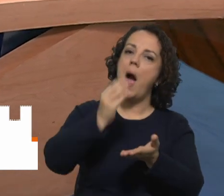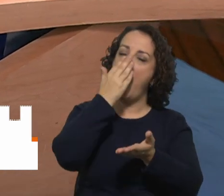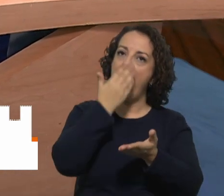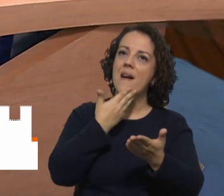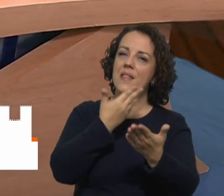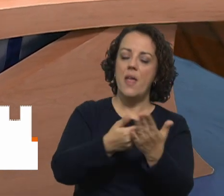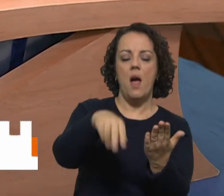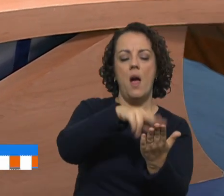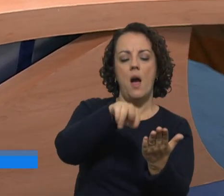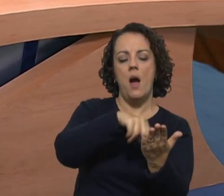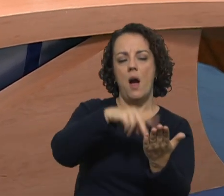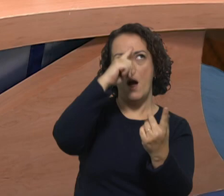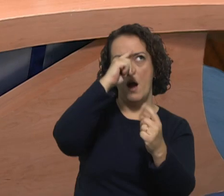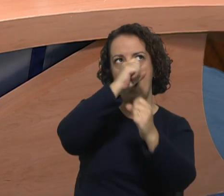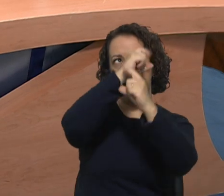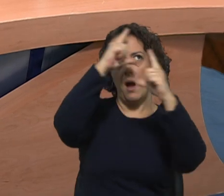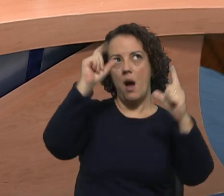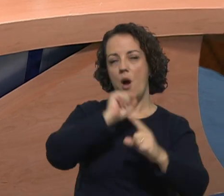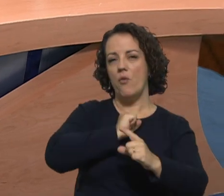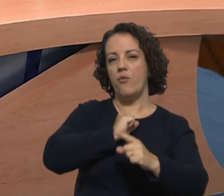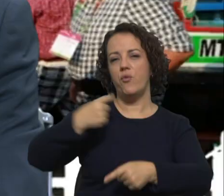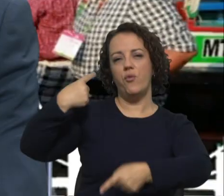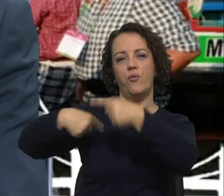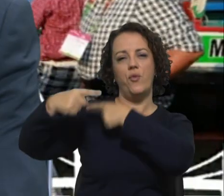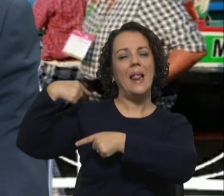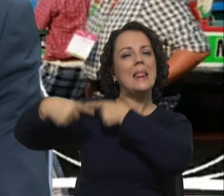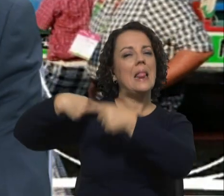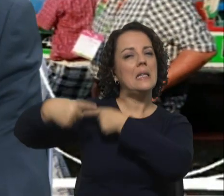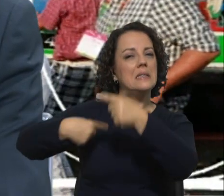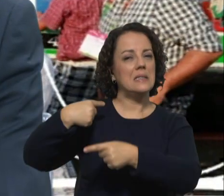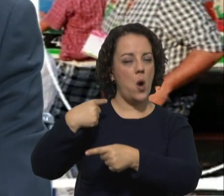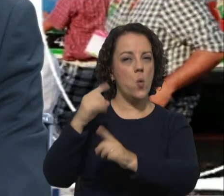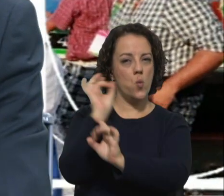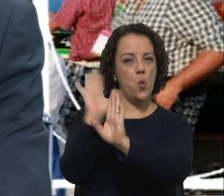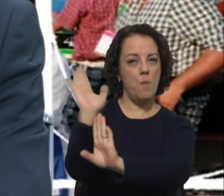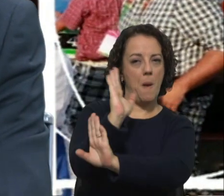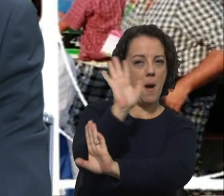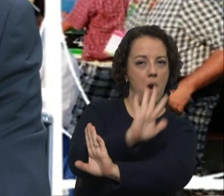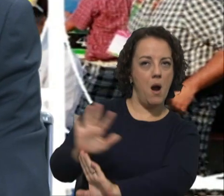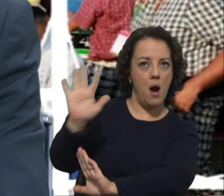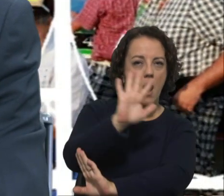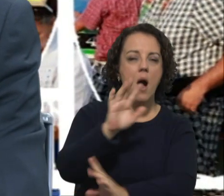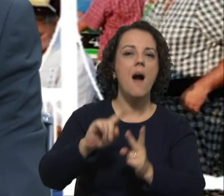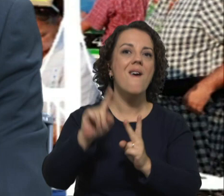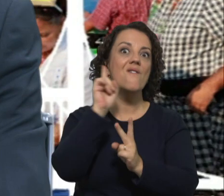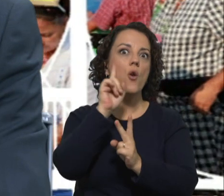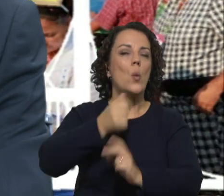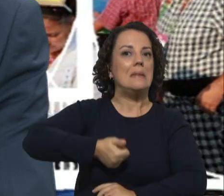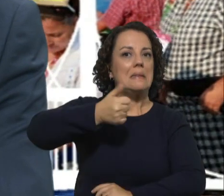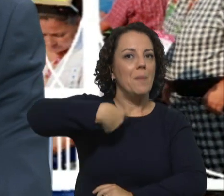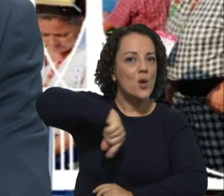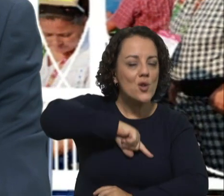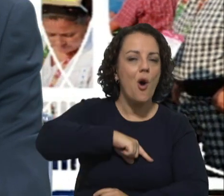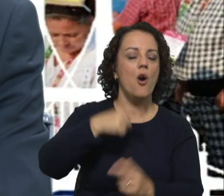a nossa própria tradição ocidental. Revisitar criativamente os próprios valores que para nós são essenciais.